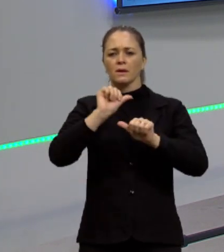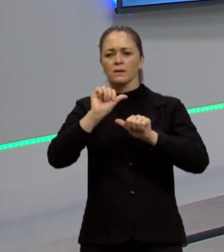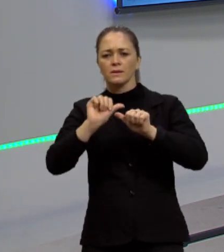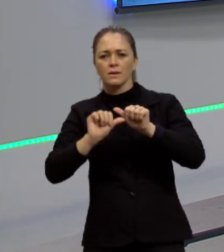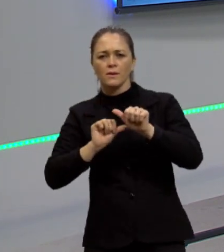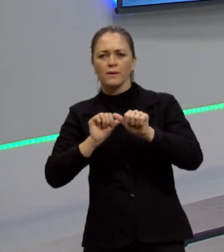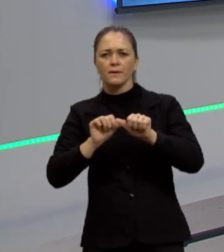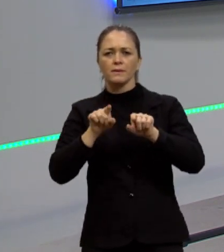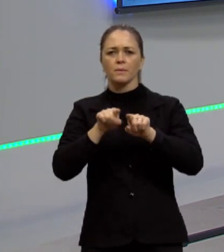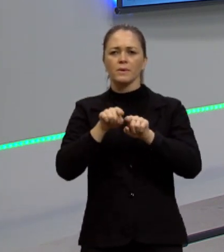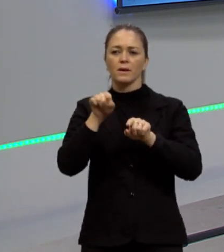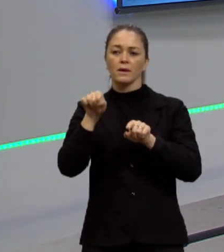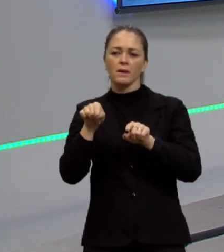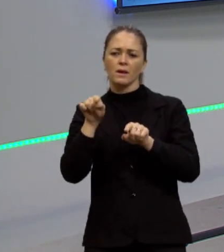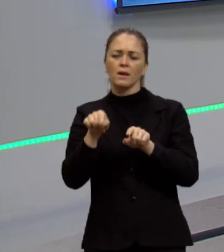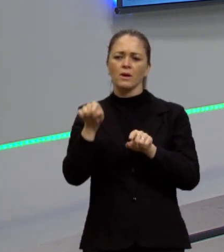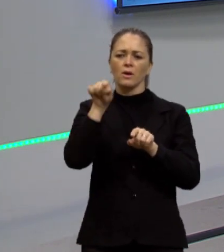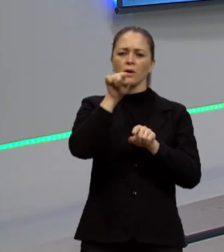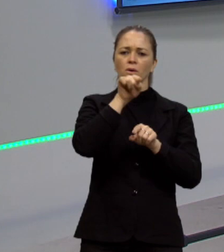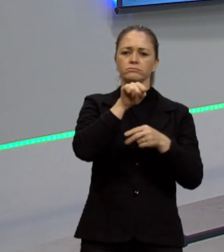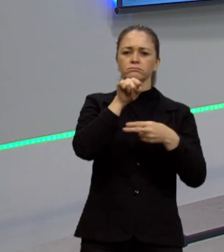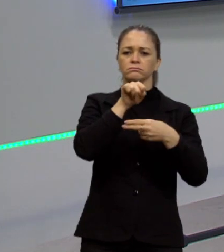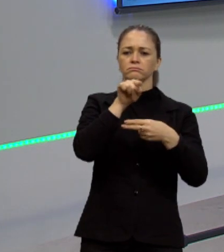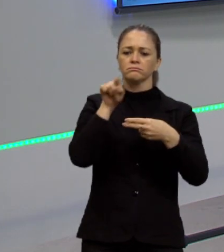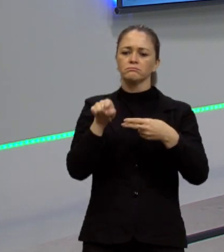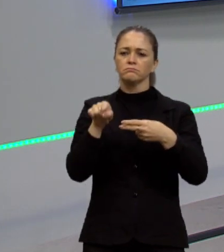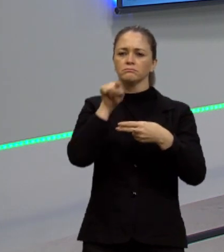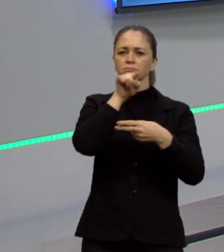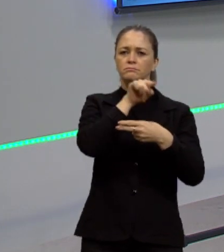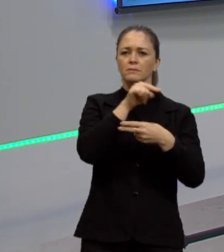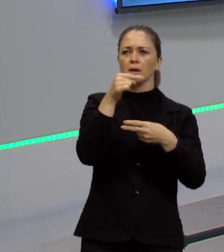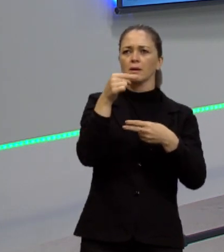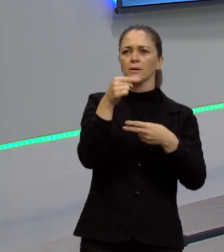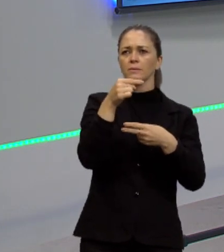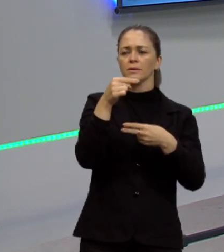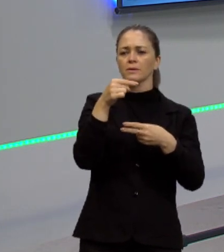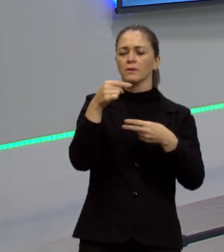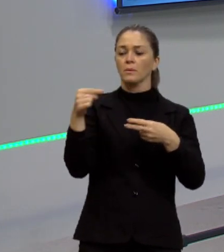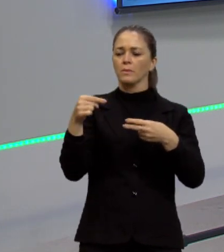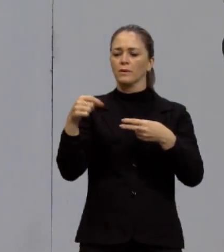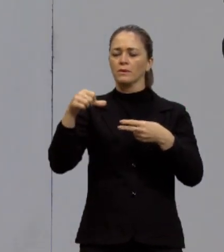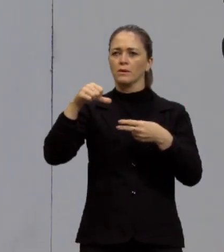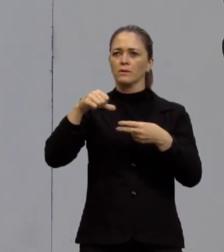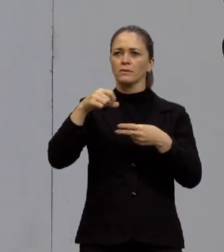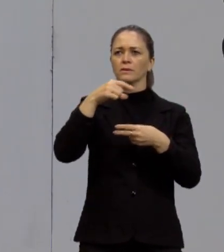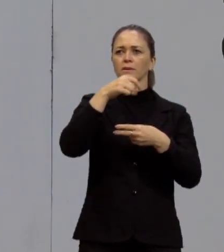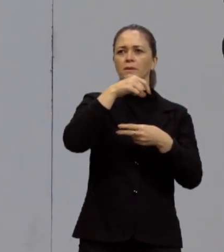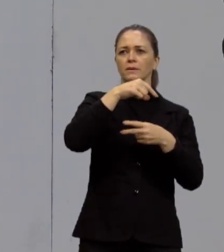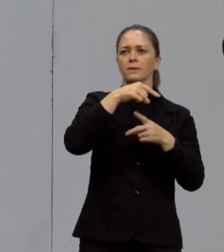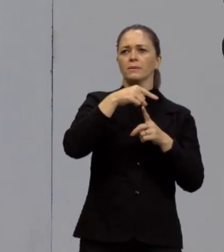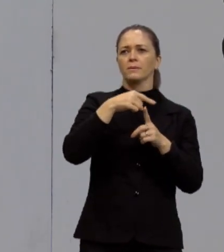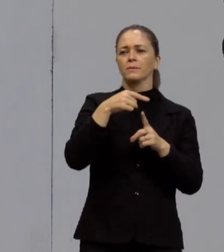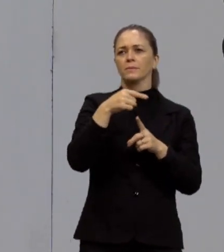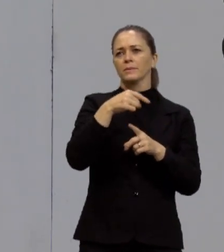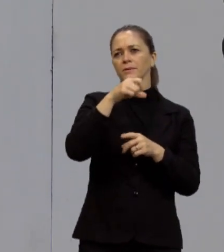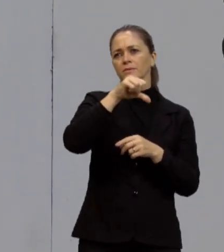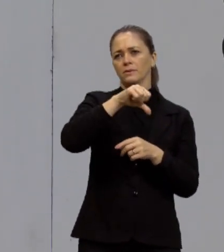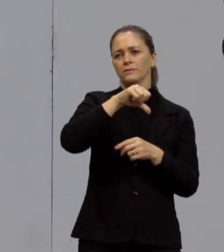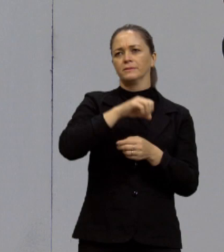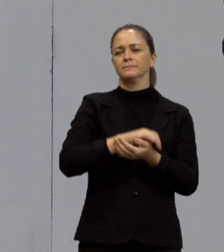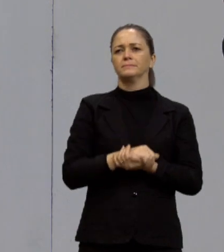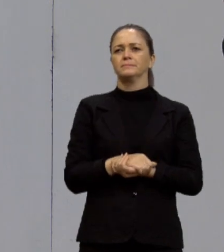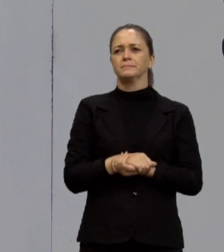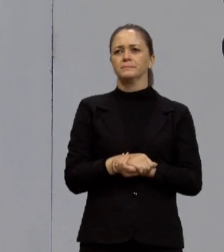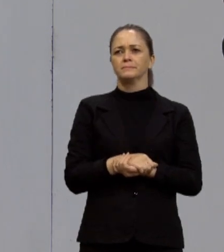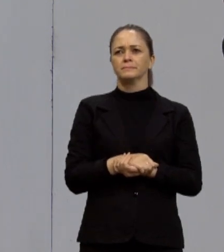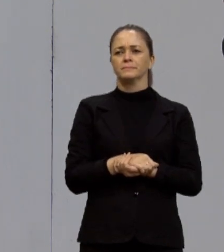para ele sair daqui, eu tive que diminuir. Então, eu fiz menos 9 e menos 9, certo?